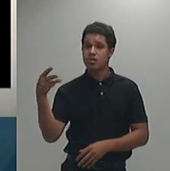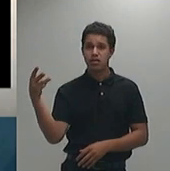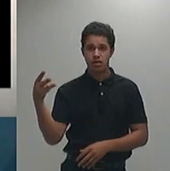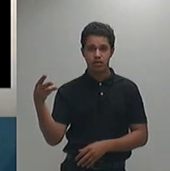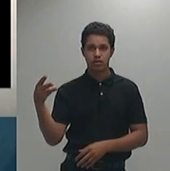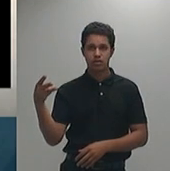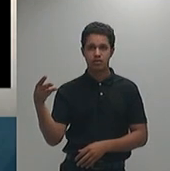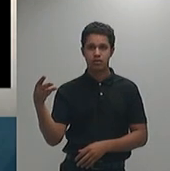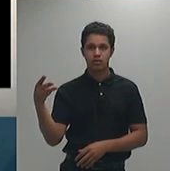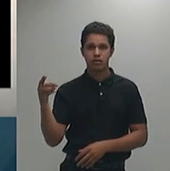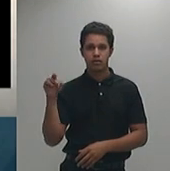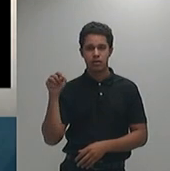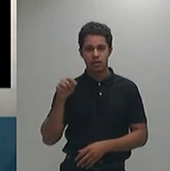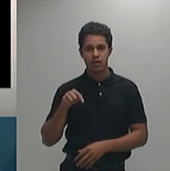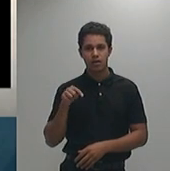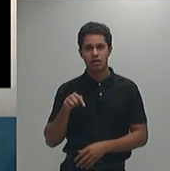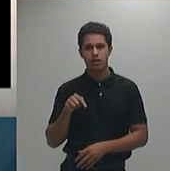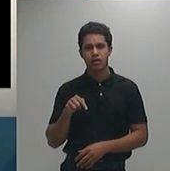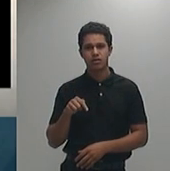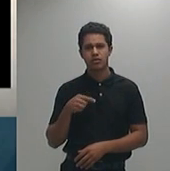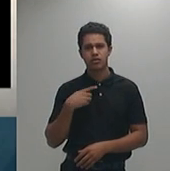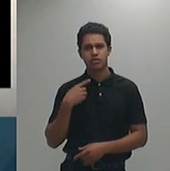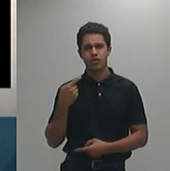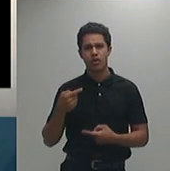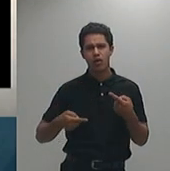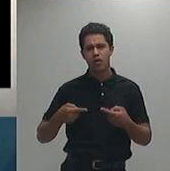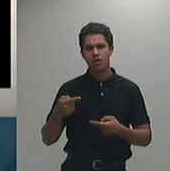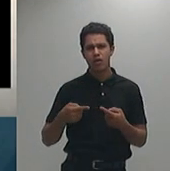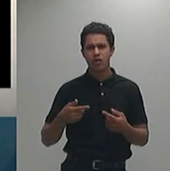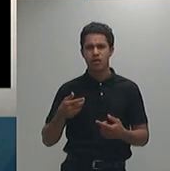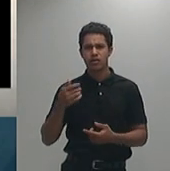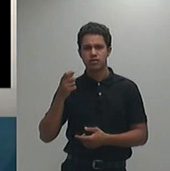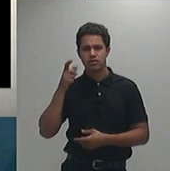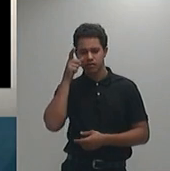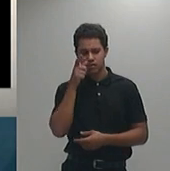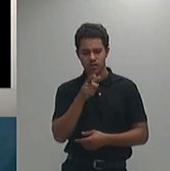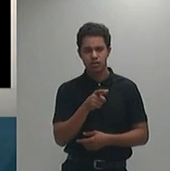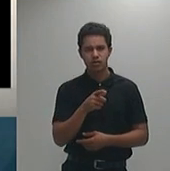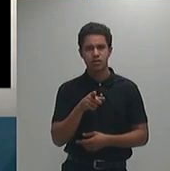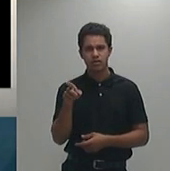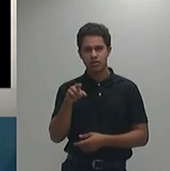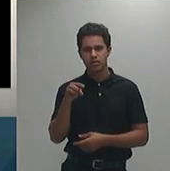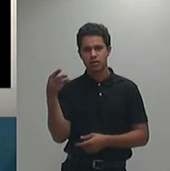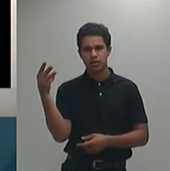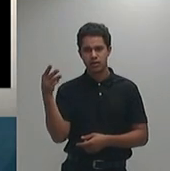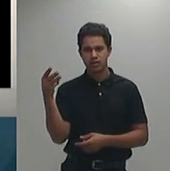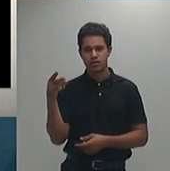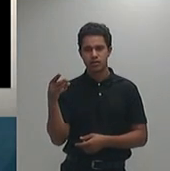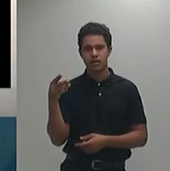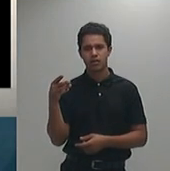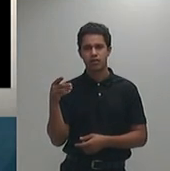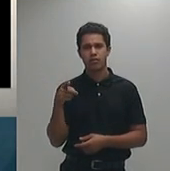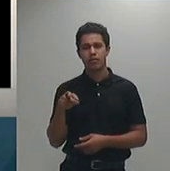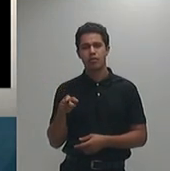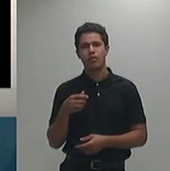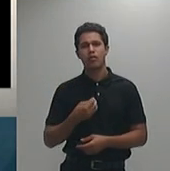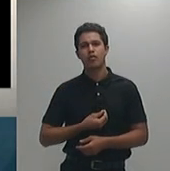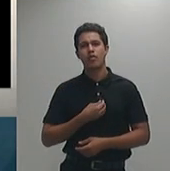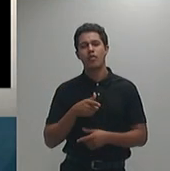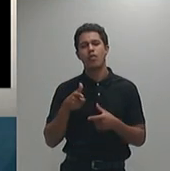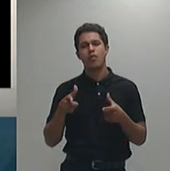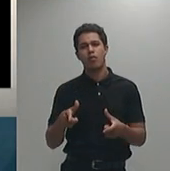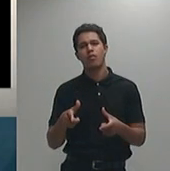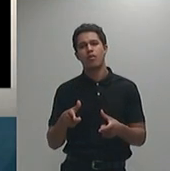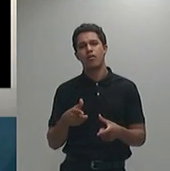nessa conflito de interesse são perseas embora estando no polo passivo dos procedimentos